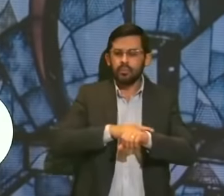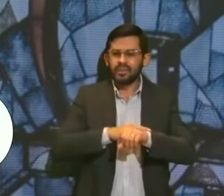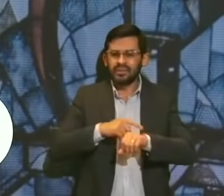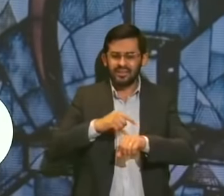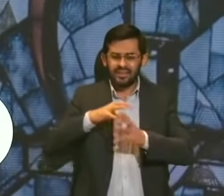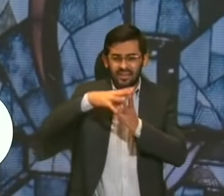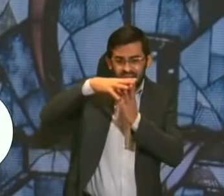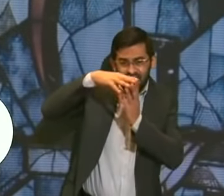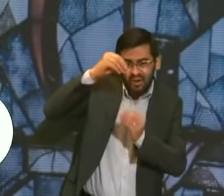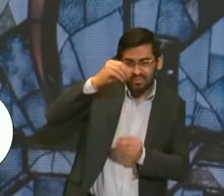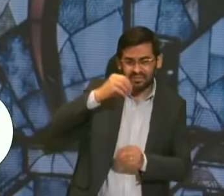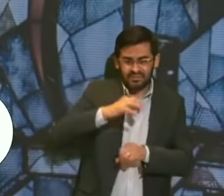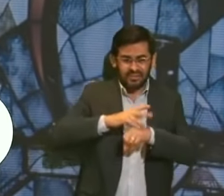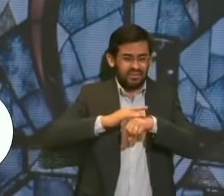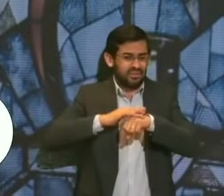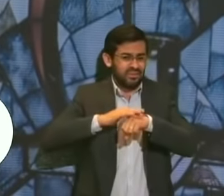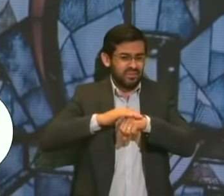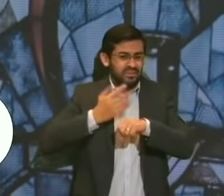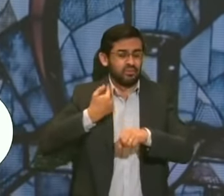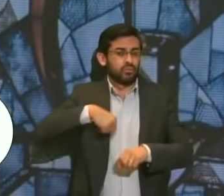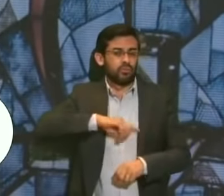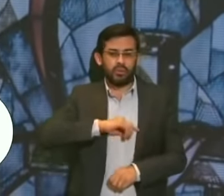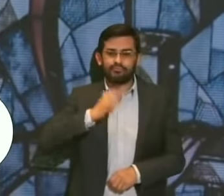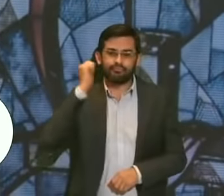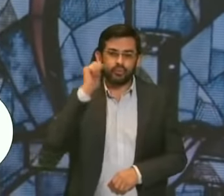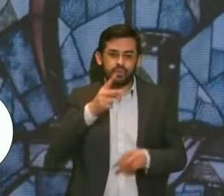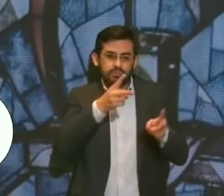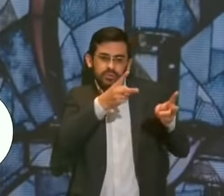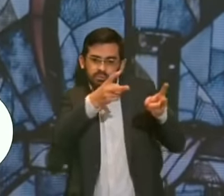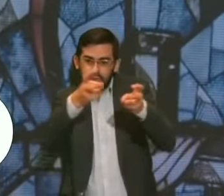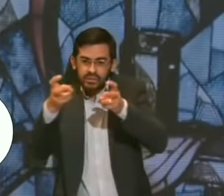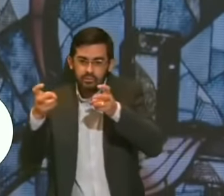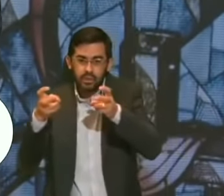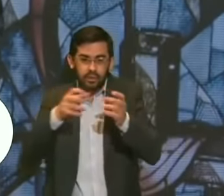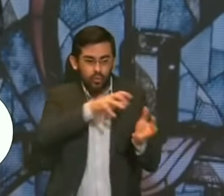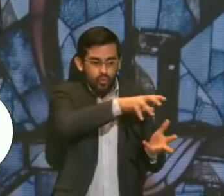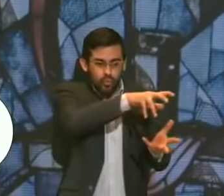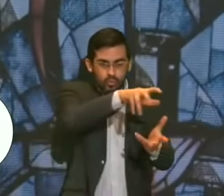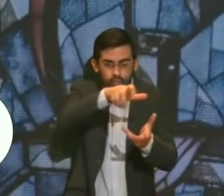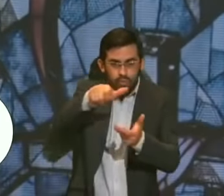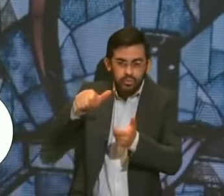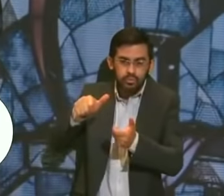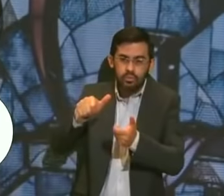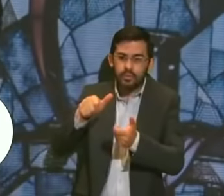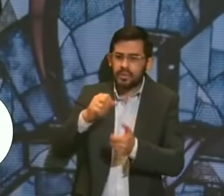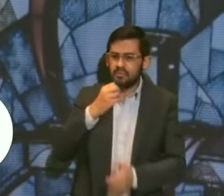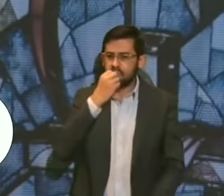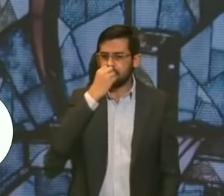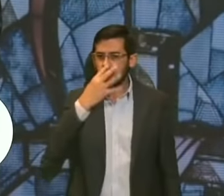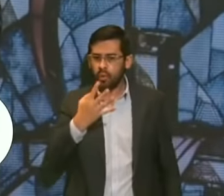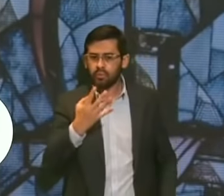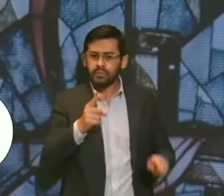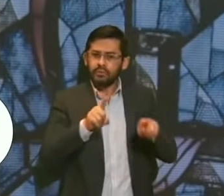está doente, nós não conseguimos perceber o nosso mundo ao redor, nem as pessoas que estão à